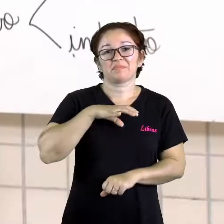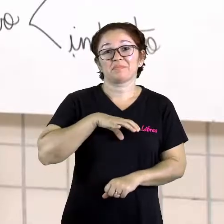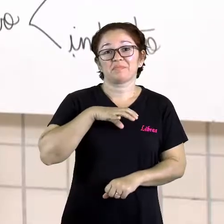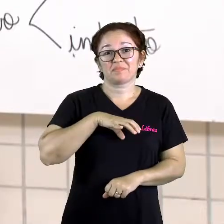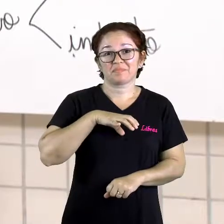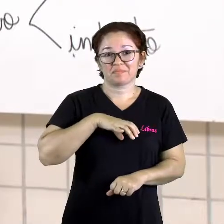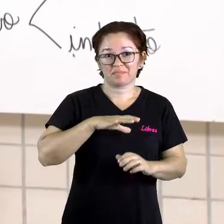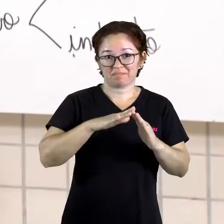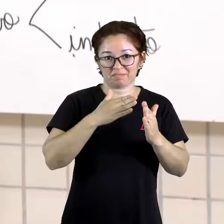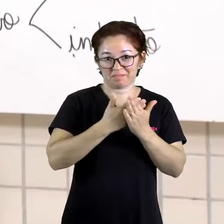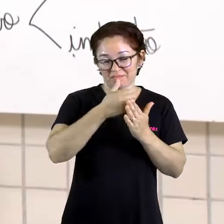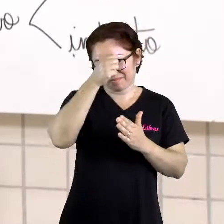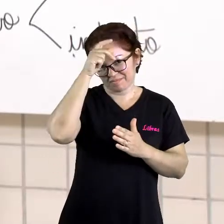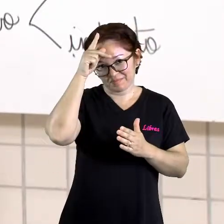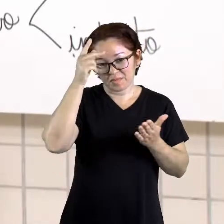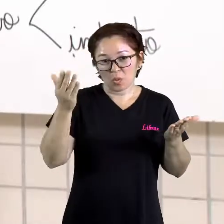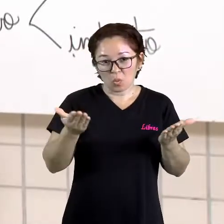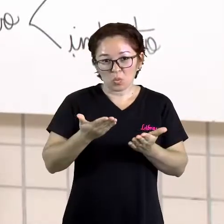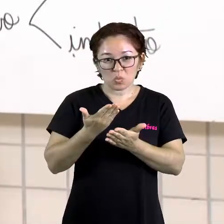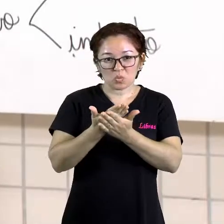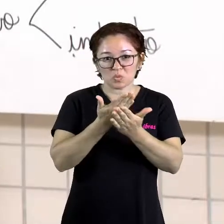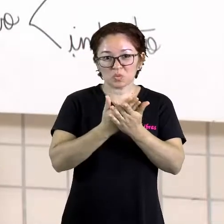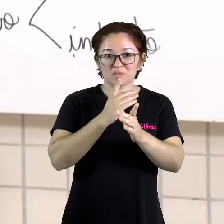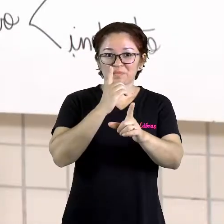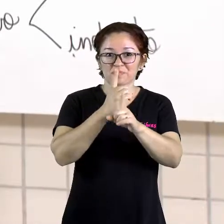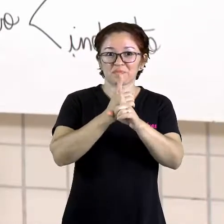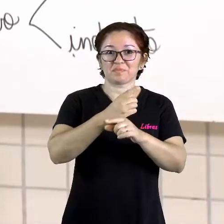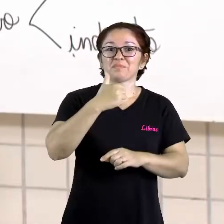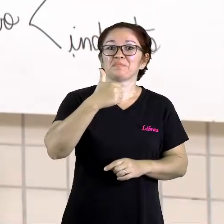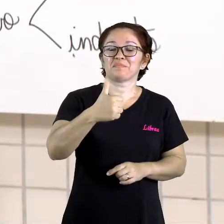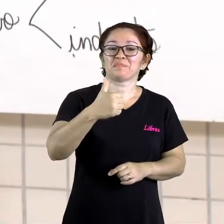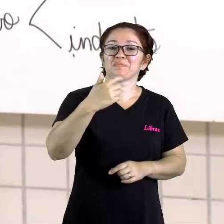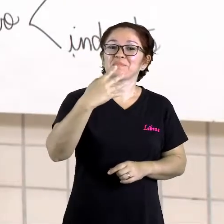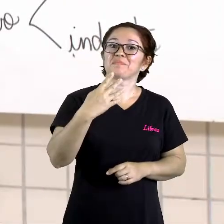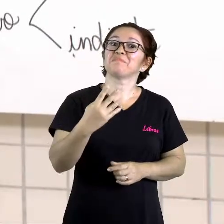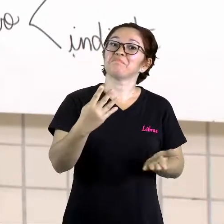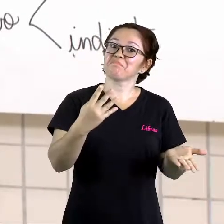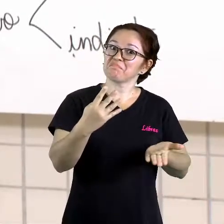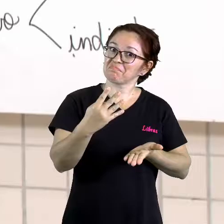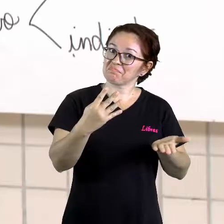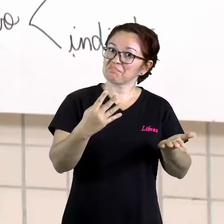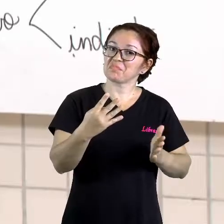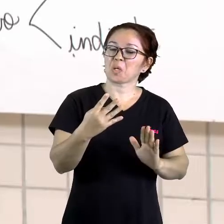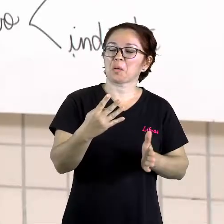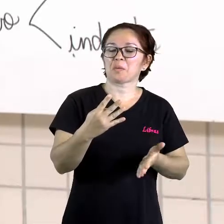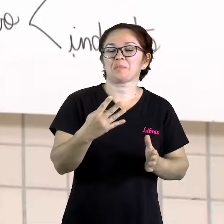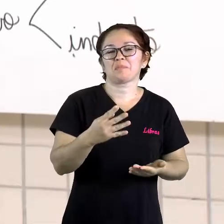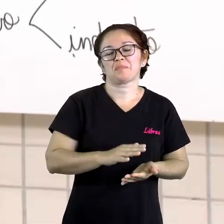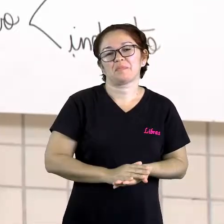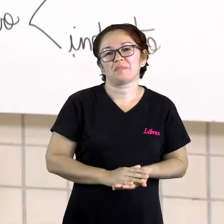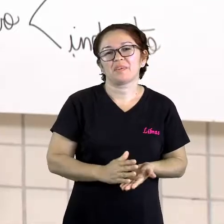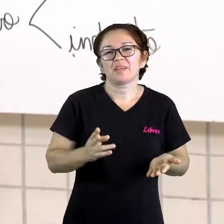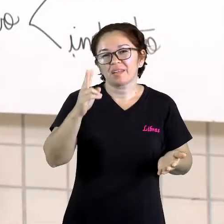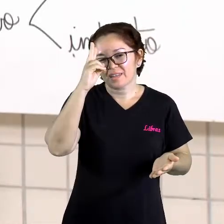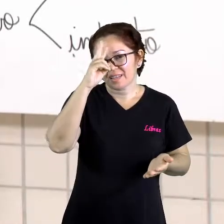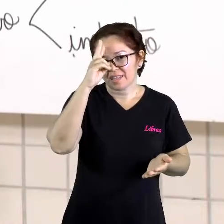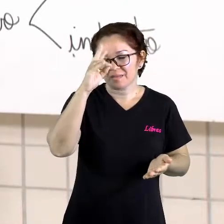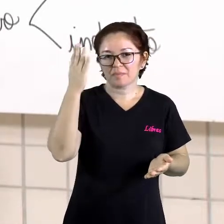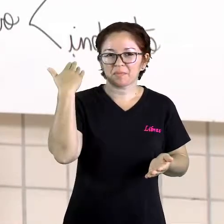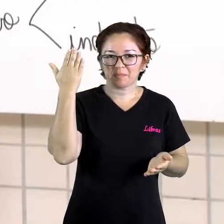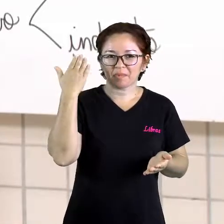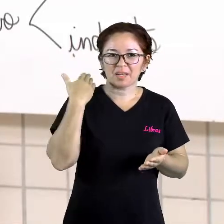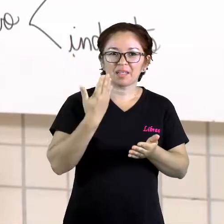terão a 14ª aula. Nessa aula, nós iremos dar continuidade ao estudo do gênero textual